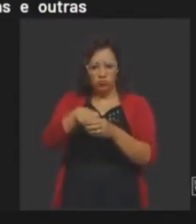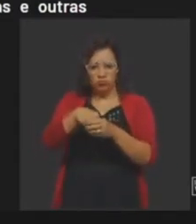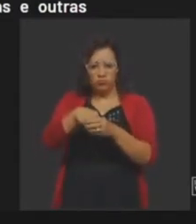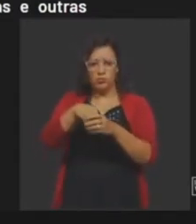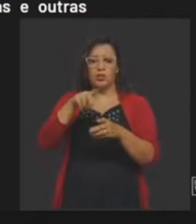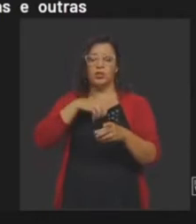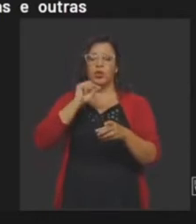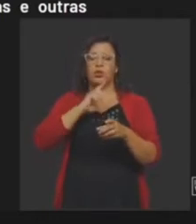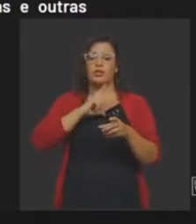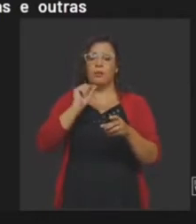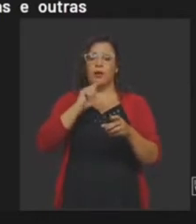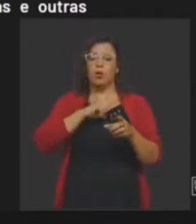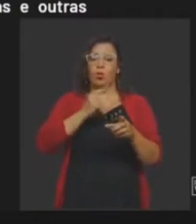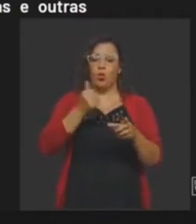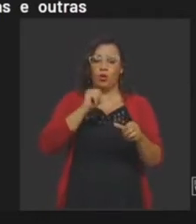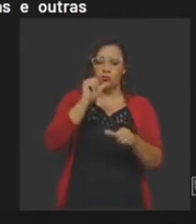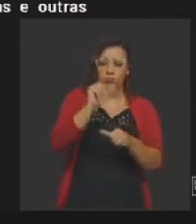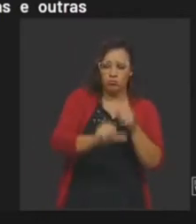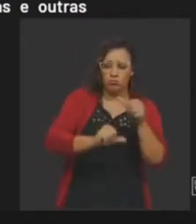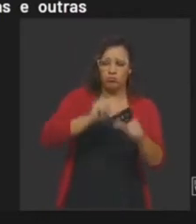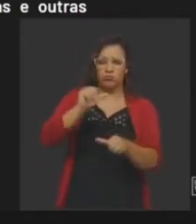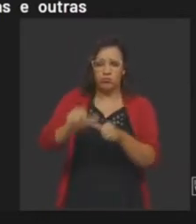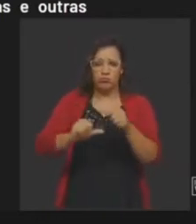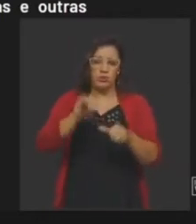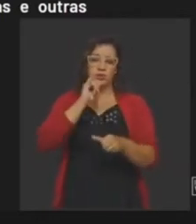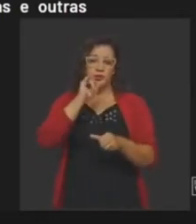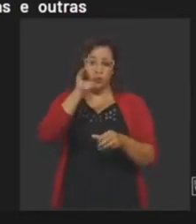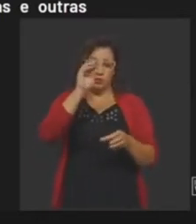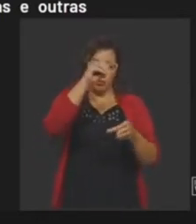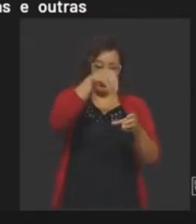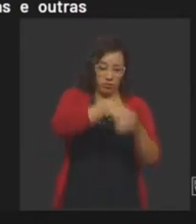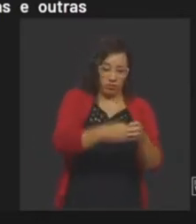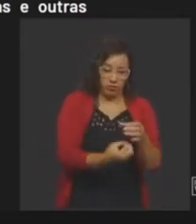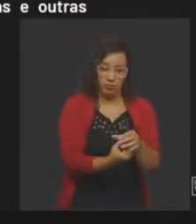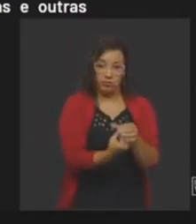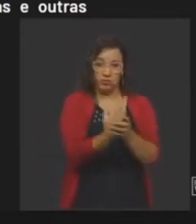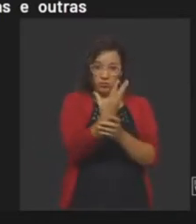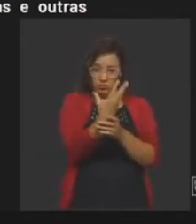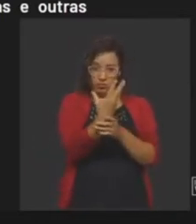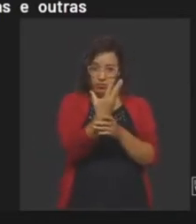de culturas, que é o contrário de quando você planta uma coisa só, você